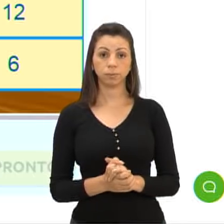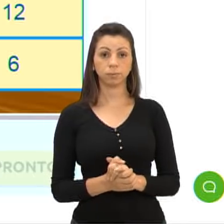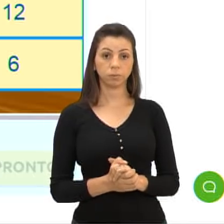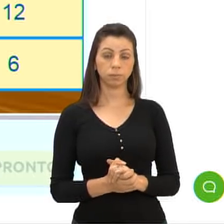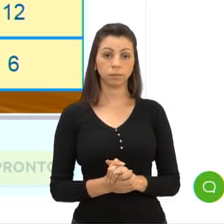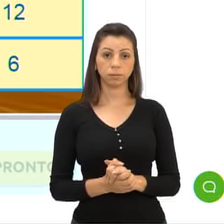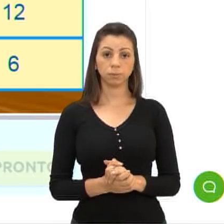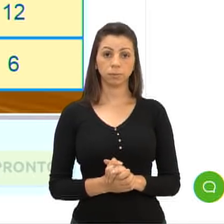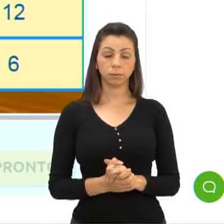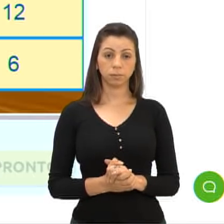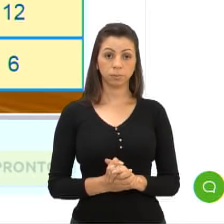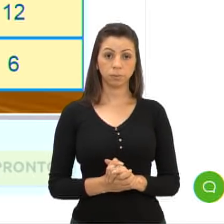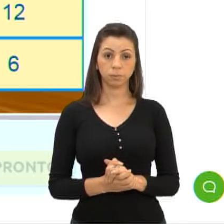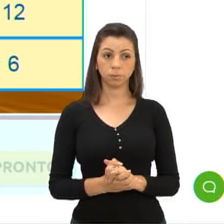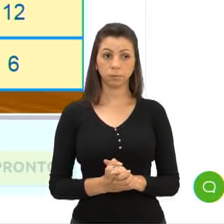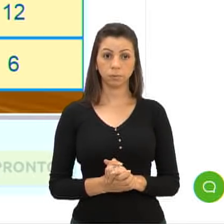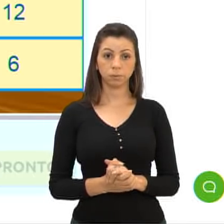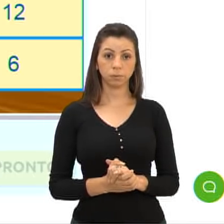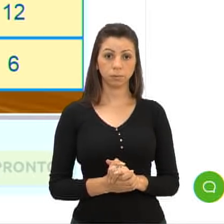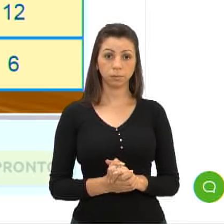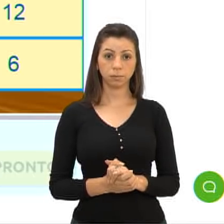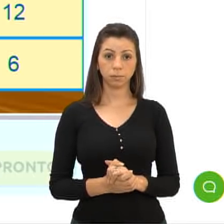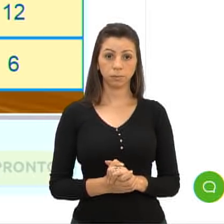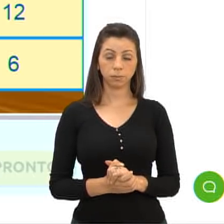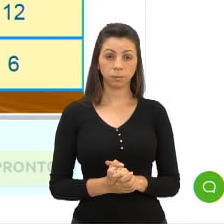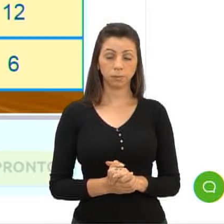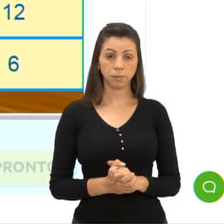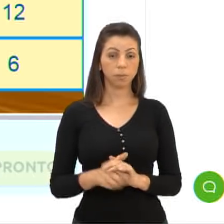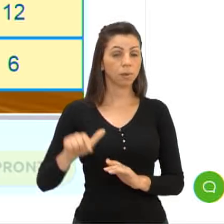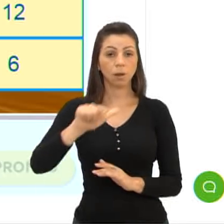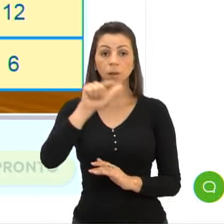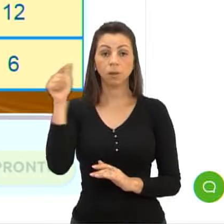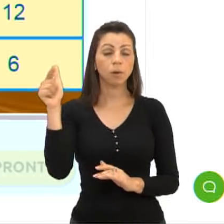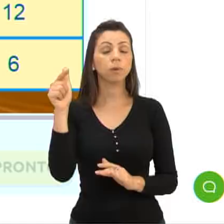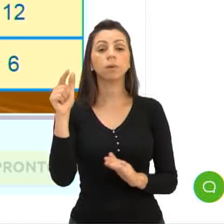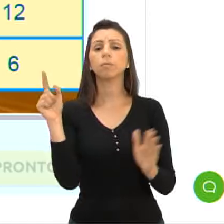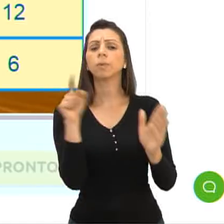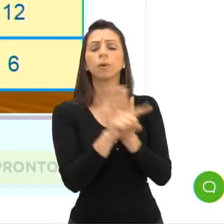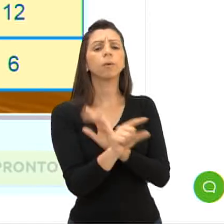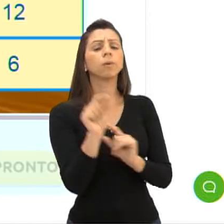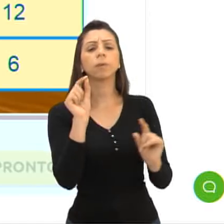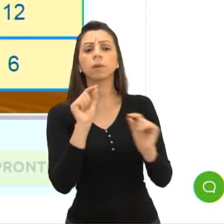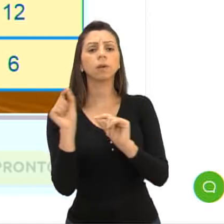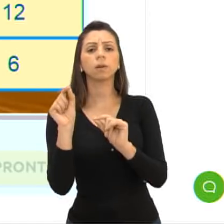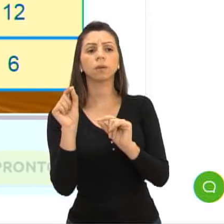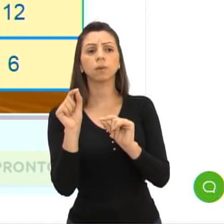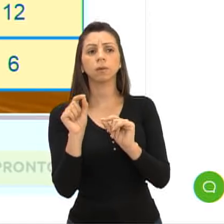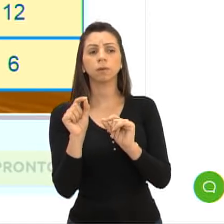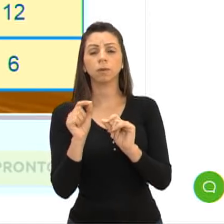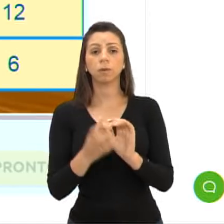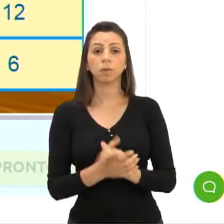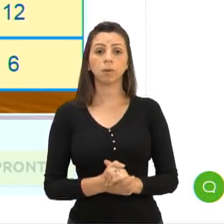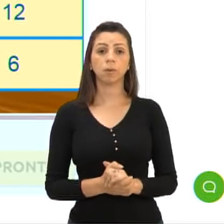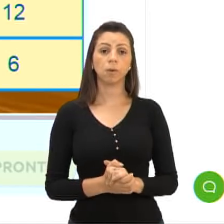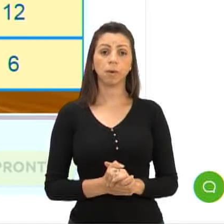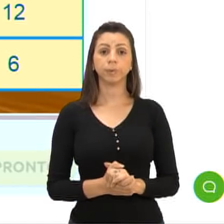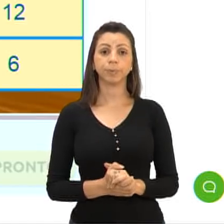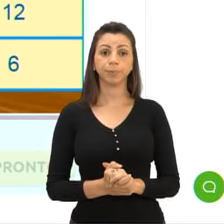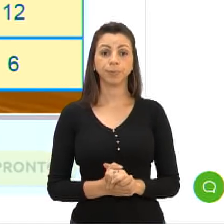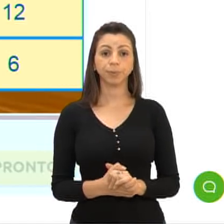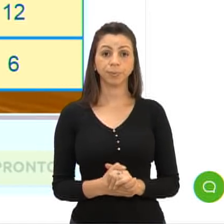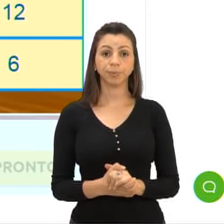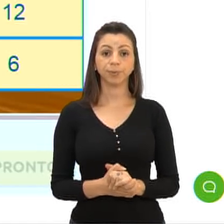E agora seguindo para o próximo. Nessa outra etapa ele já pergunta novamente, só que as